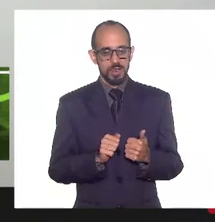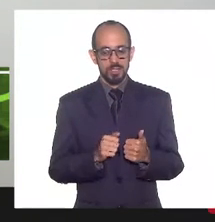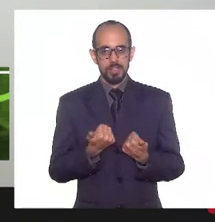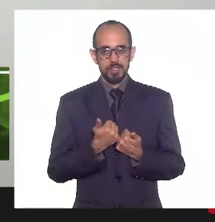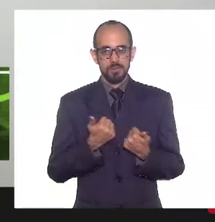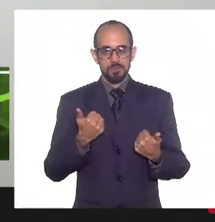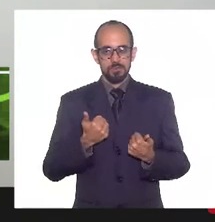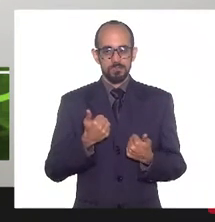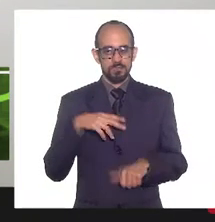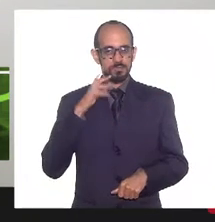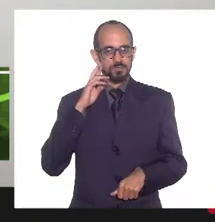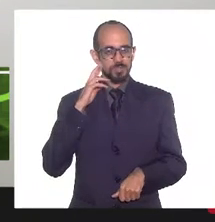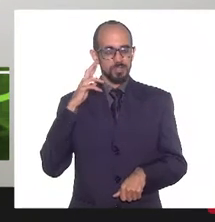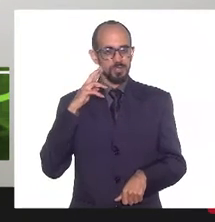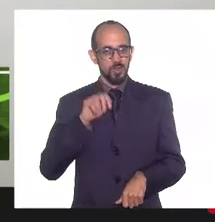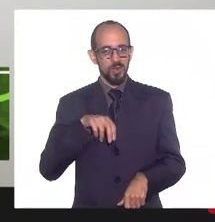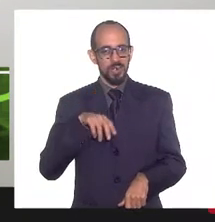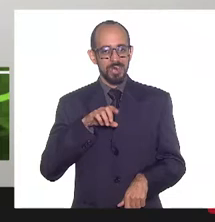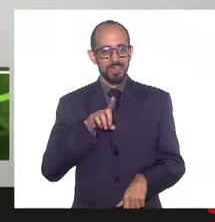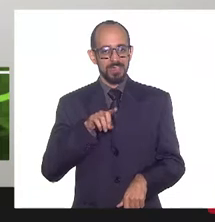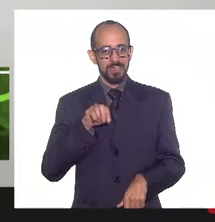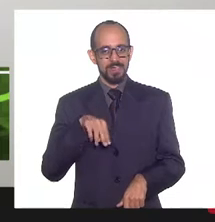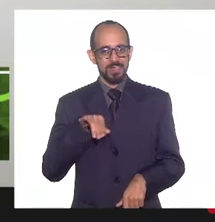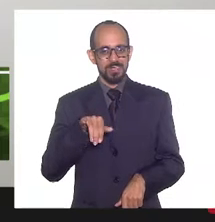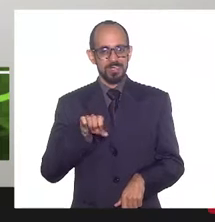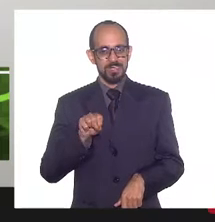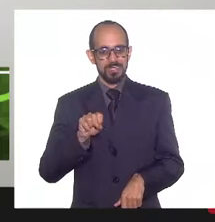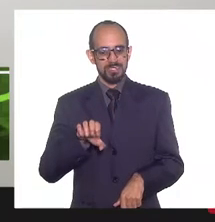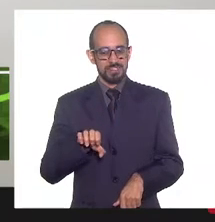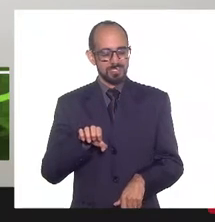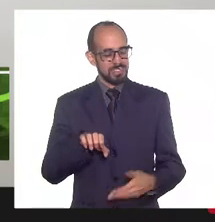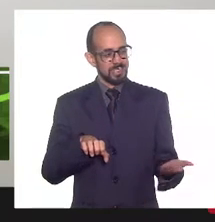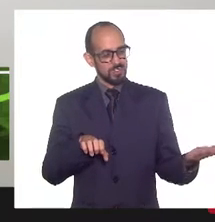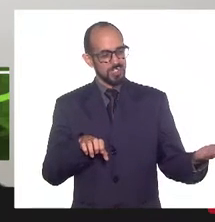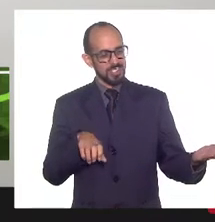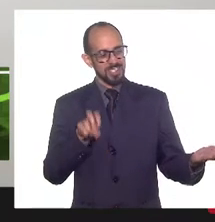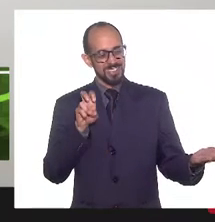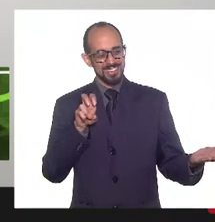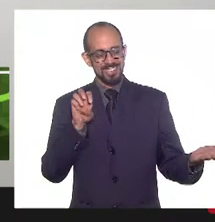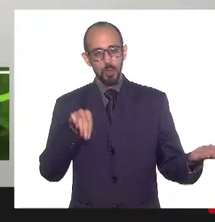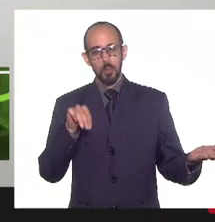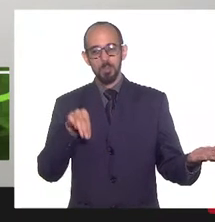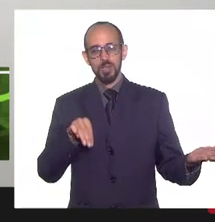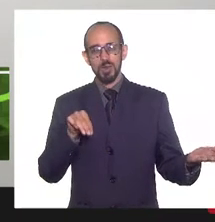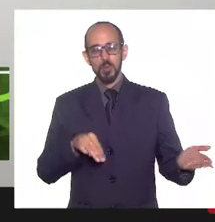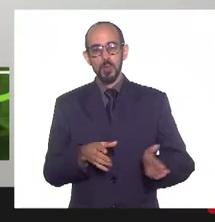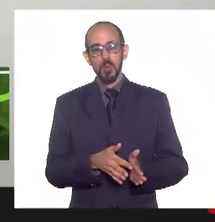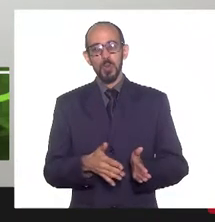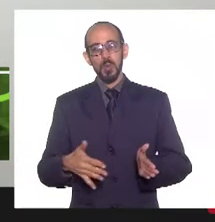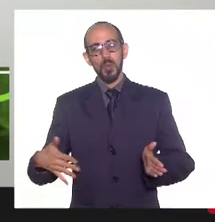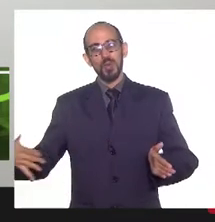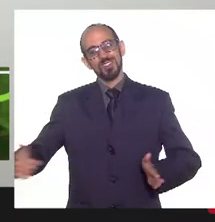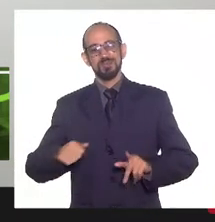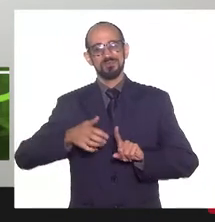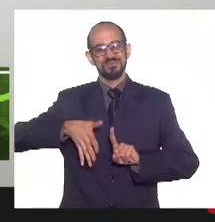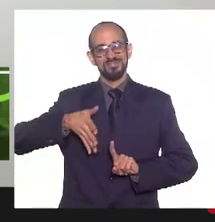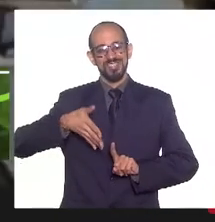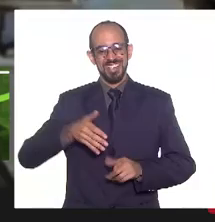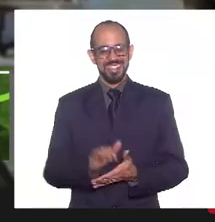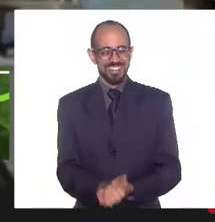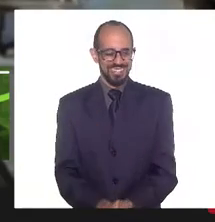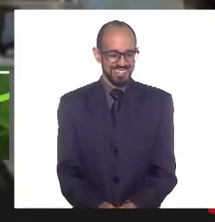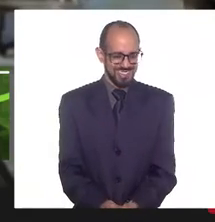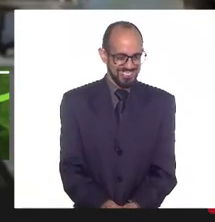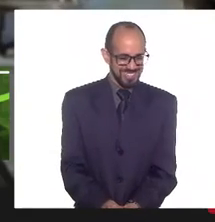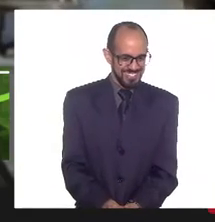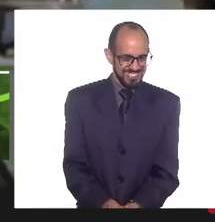que é a professora Denise Pires de Carvalho palavra por cinco longos vastos minutos Obrigada